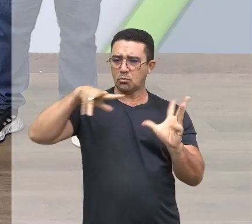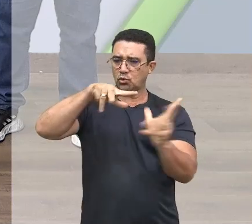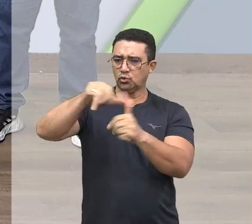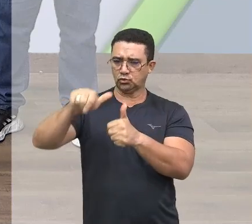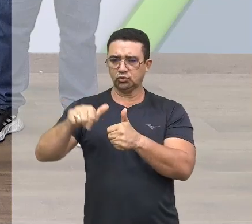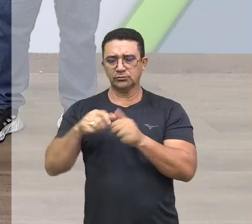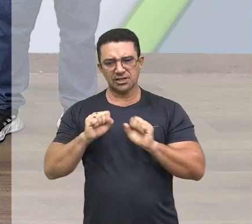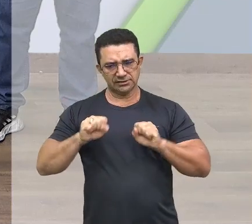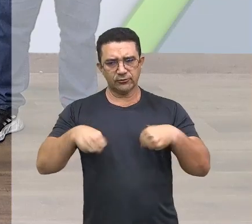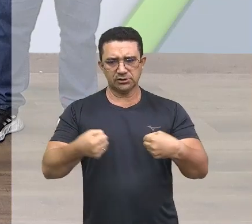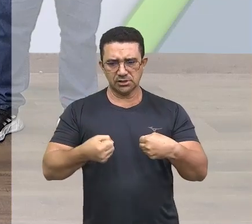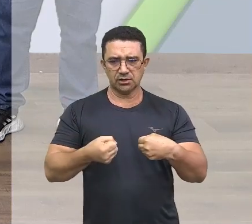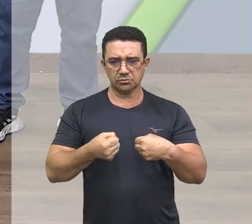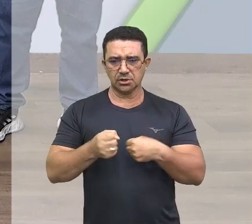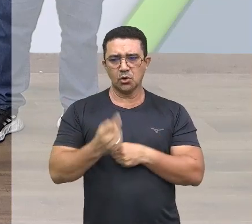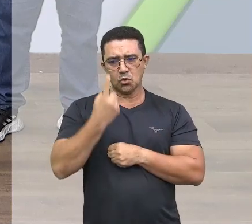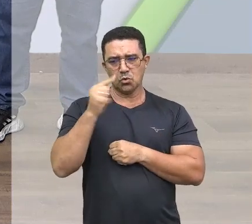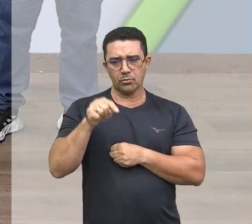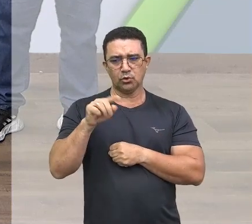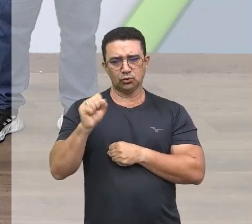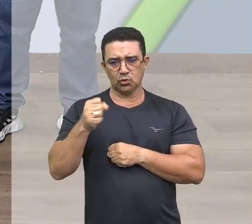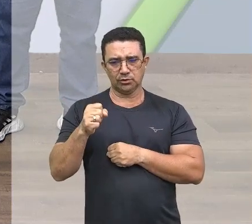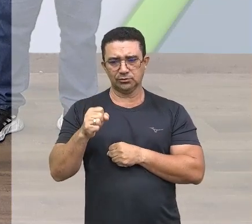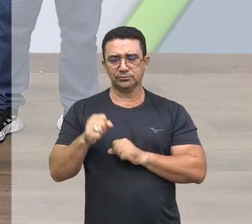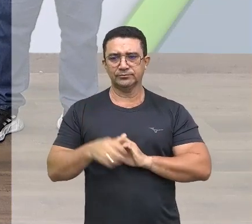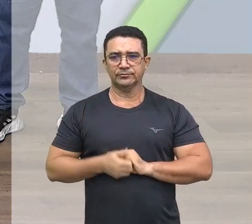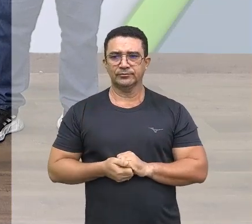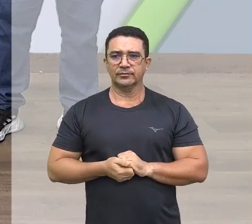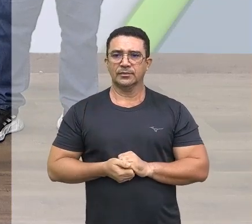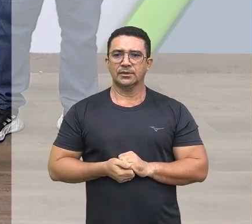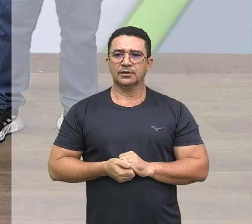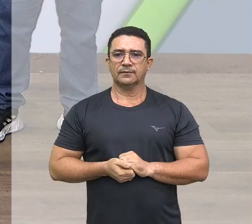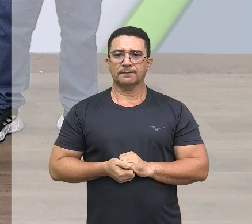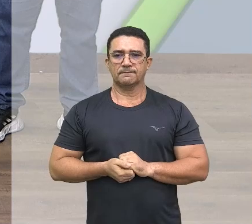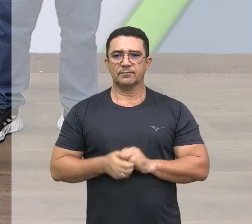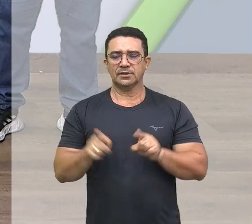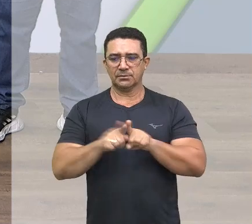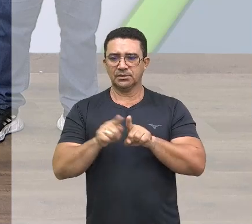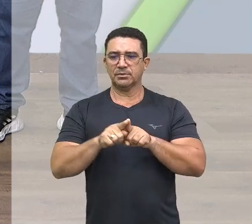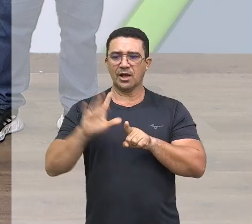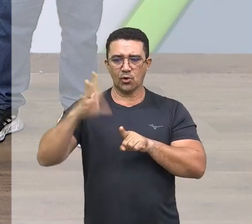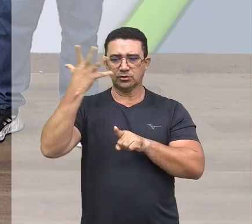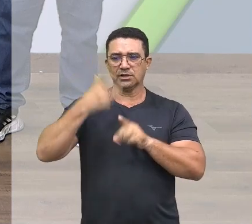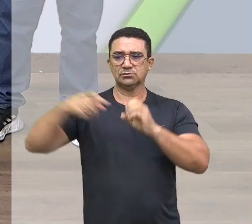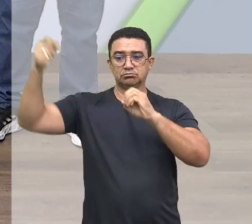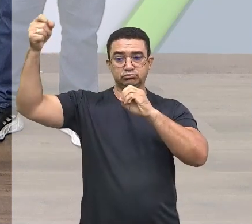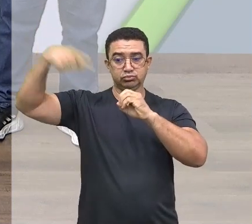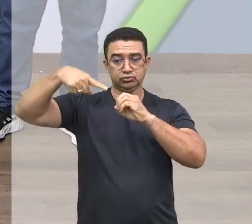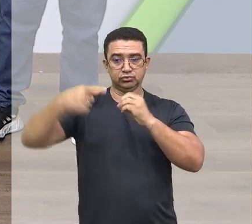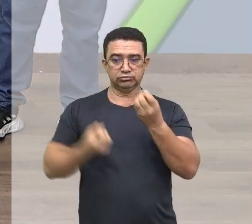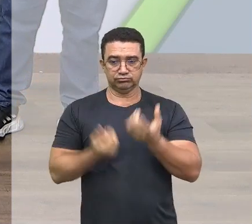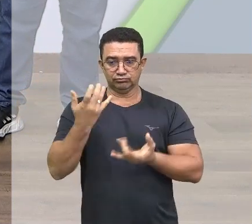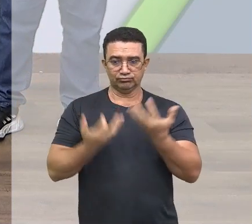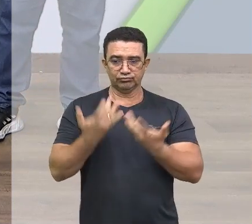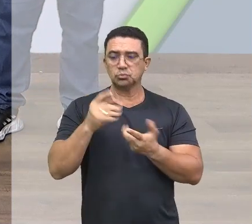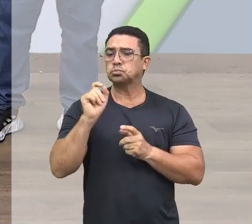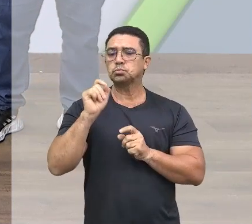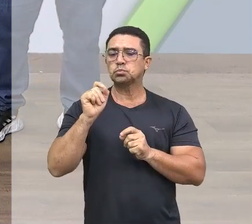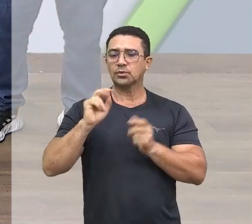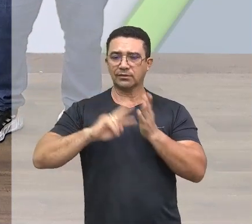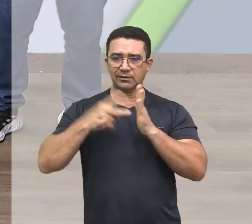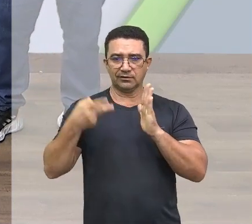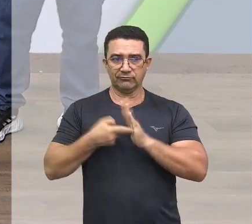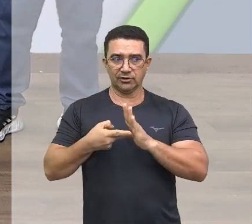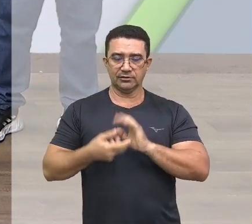Bom, esse aquecimento global, ele contribui com outro fenômeno que é o efeito estufa, olha só. O que é o efeito estufa?